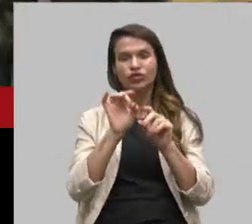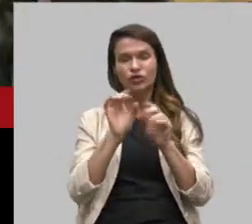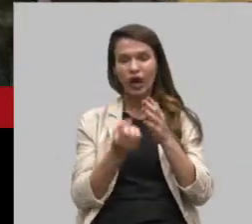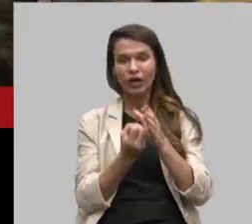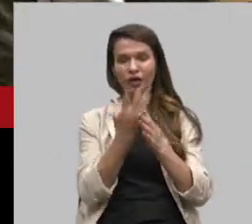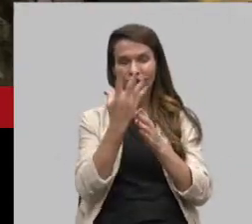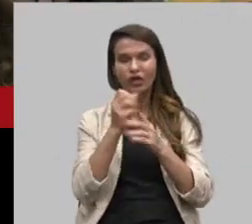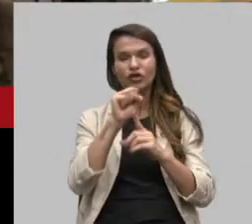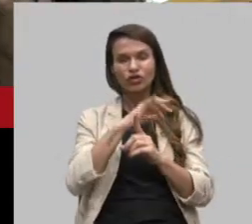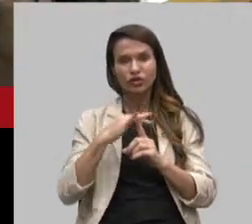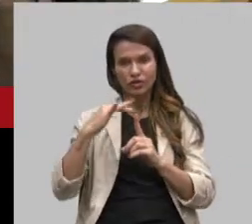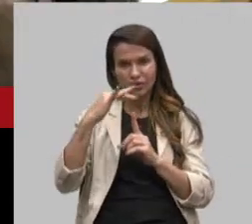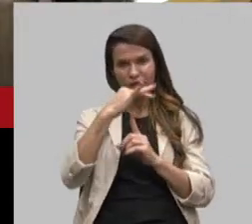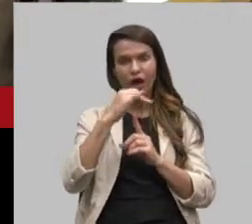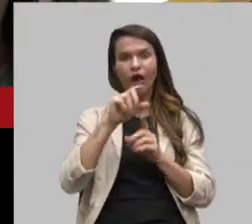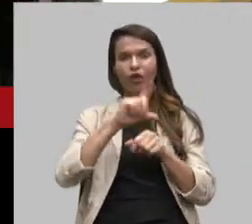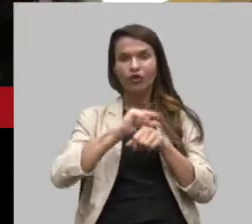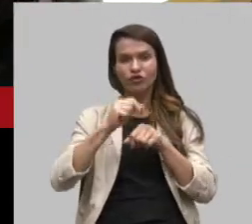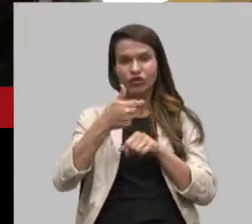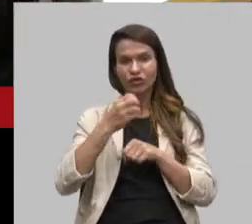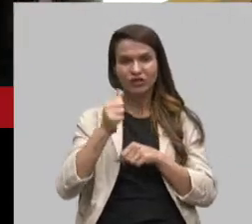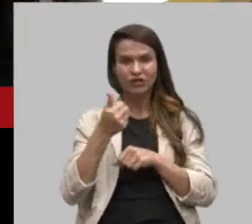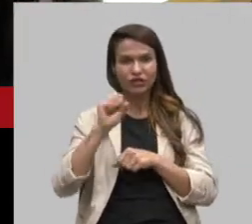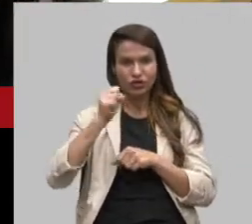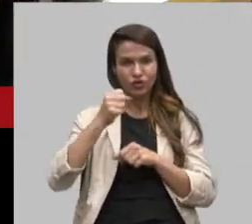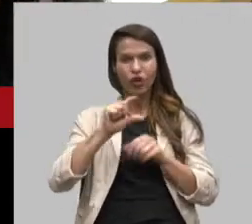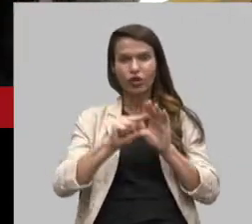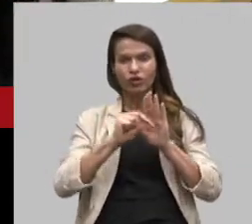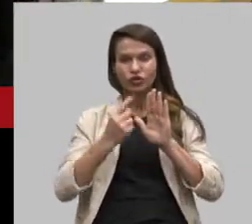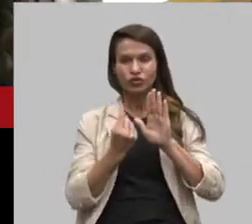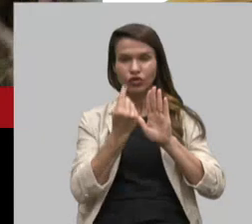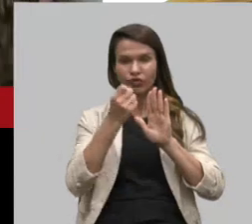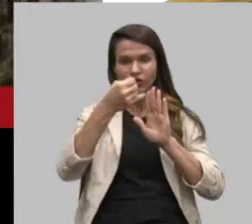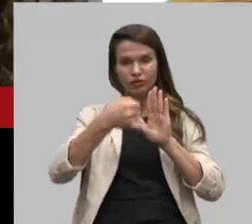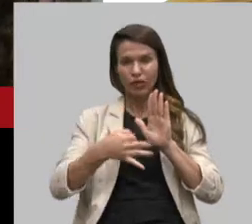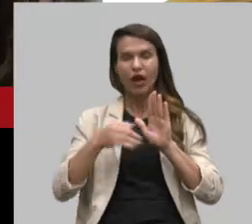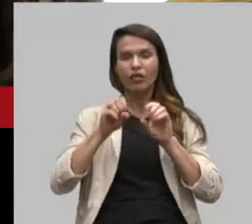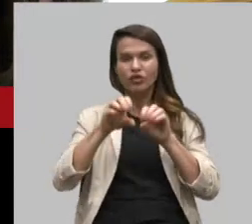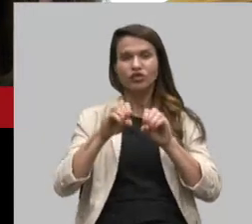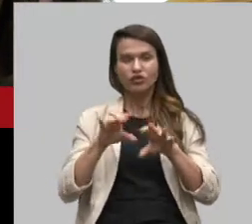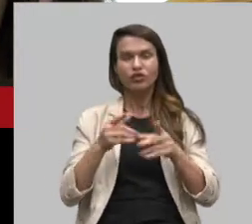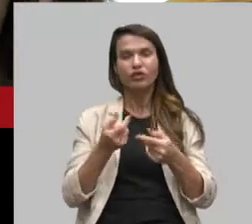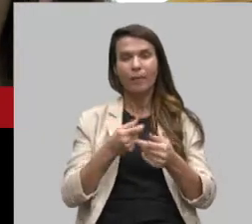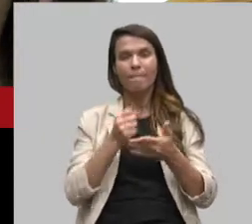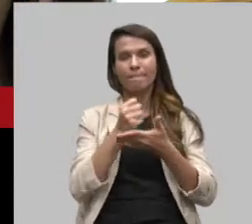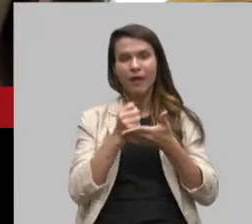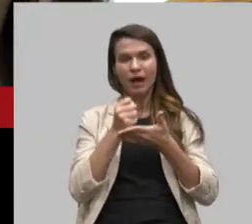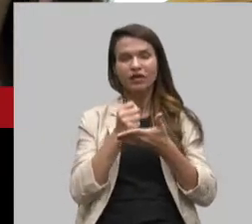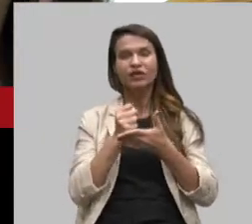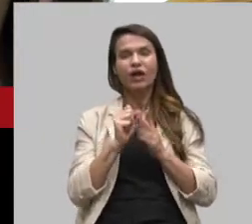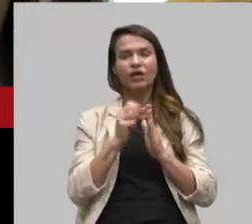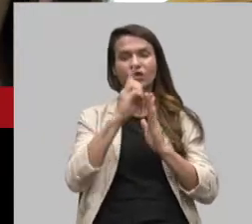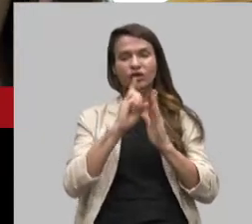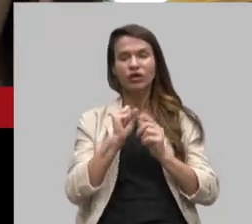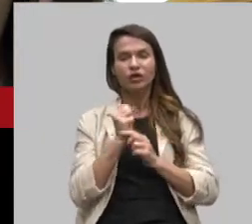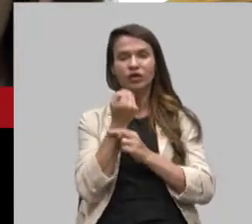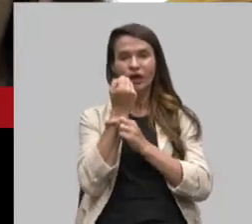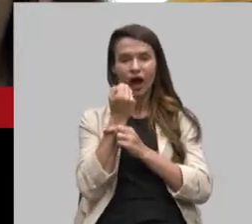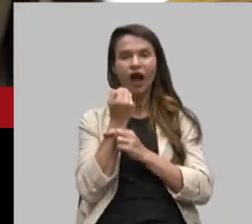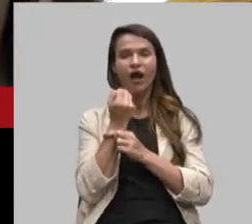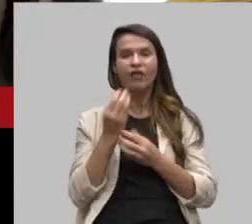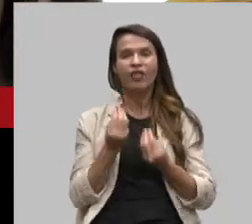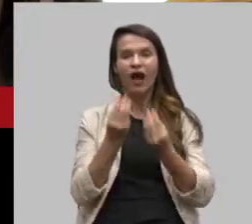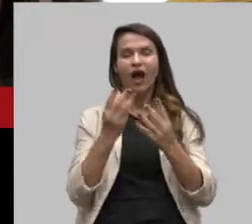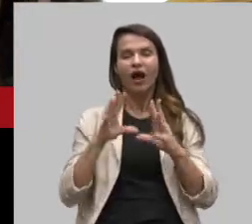sociedade o artigo 28 inciso 6 o inciso 1 vai falar que o ensino fundamental é obrigatório e gratuito assegurado inclusive sua oferta gratuita a todos que ele não